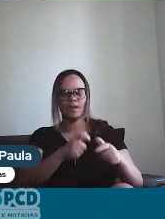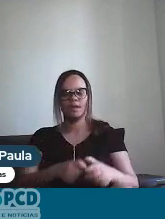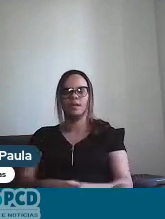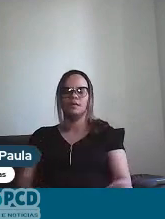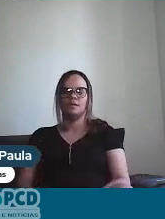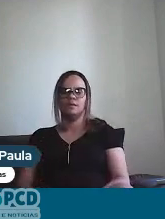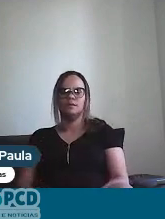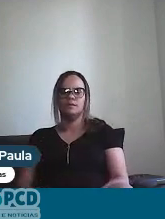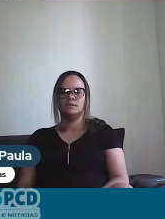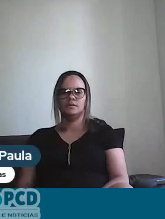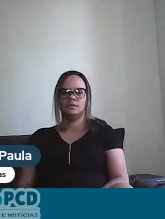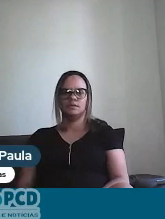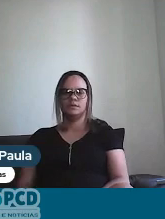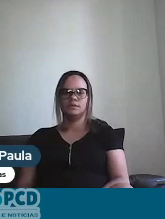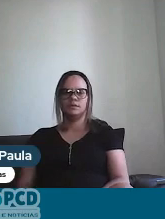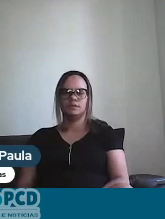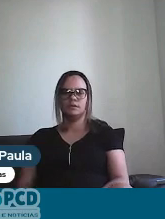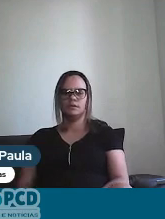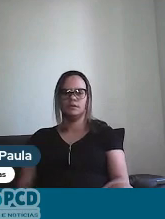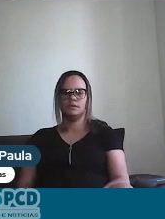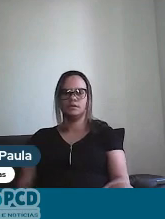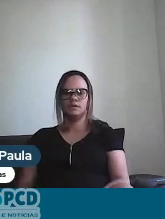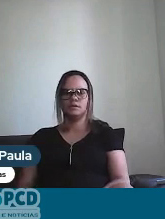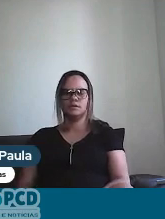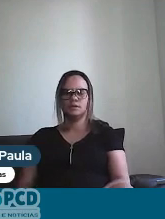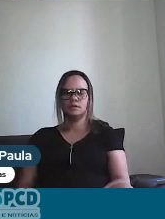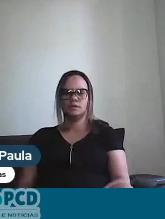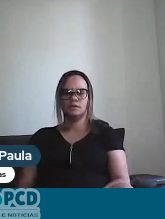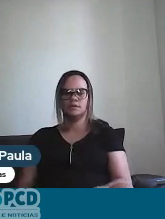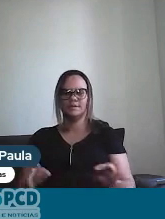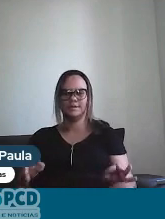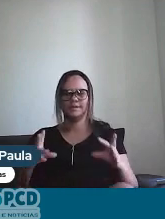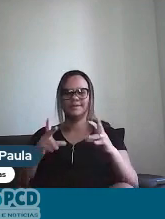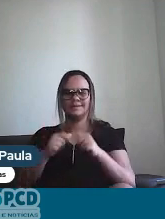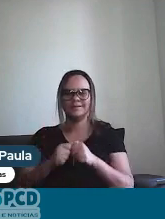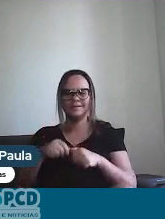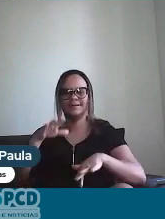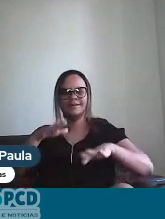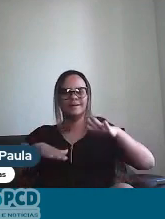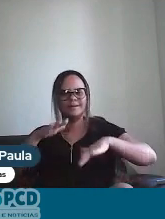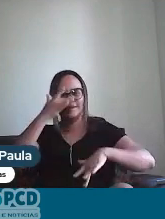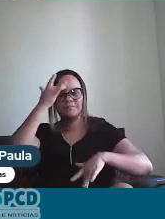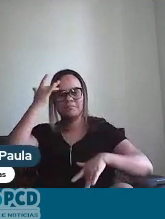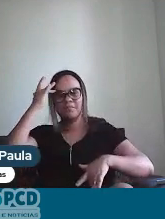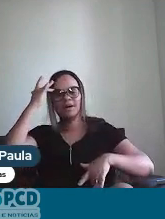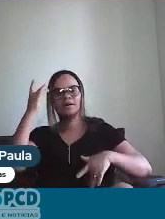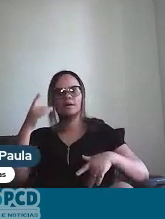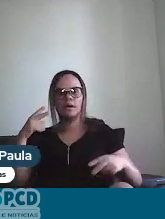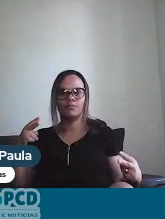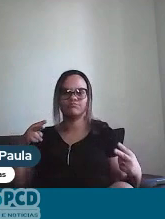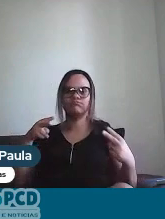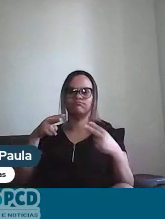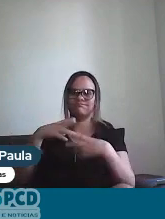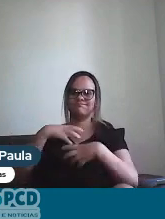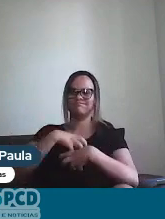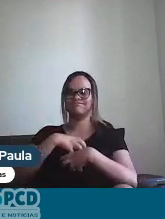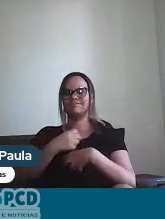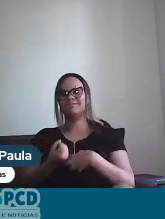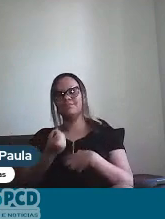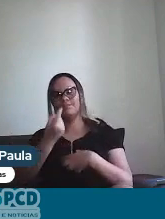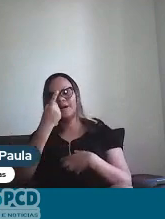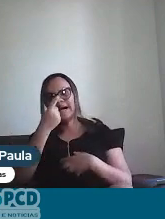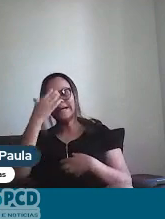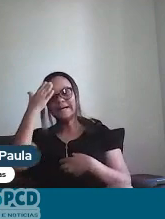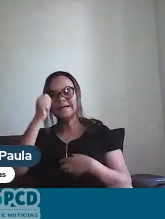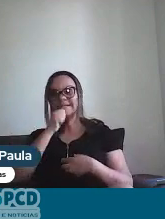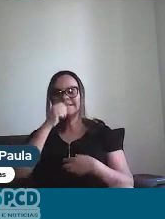multiprofissionais, interdisciplinares, aplicarem o instrumento da melhor maneira, e todas as vezes que eu converso com as pessoas, eu me deparo com situações específicas ali, em que